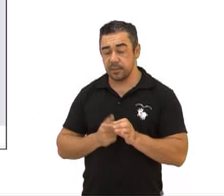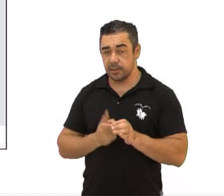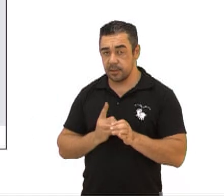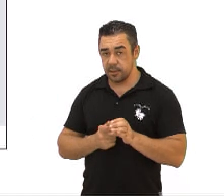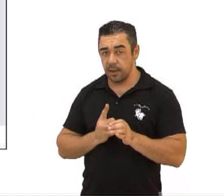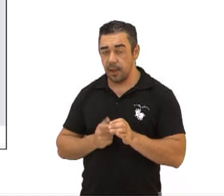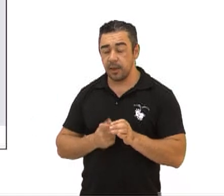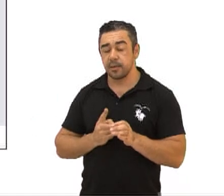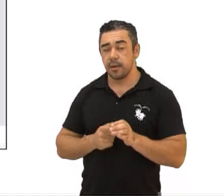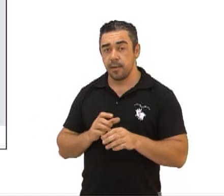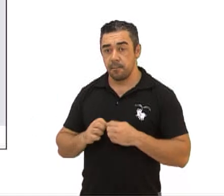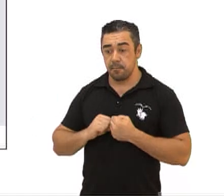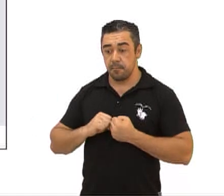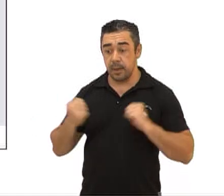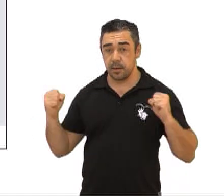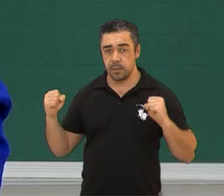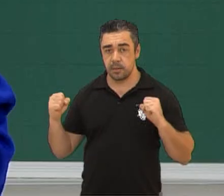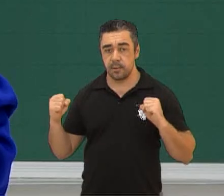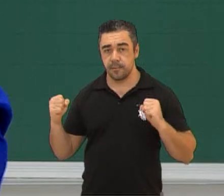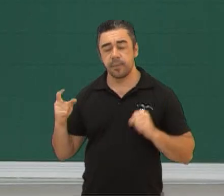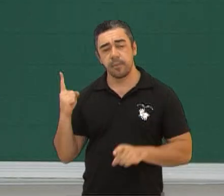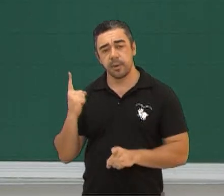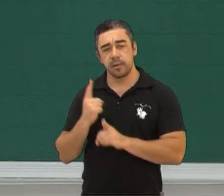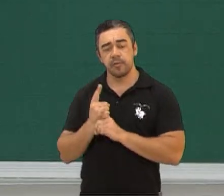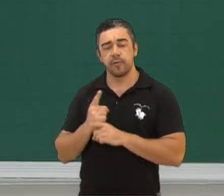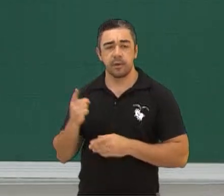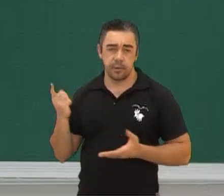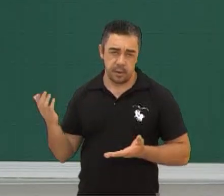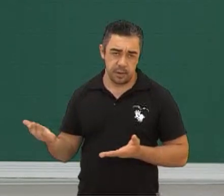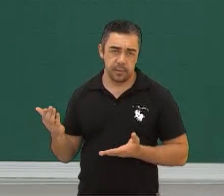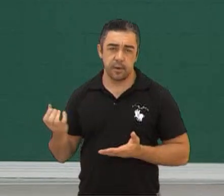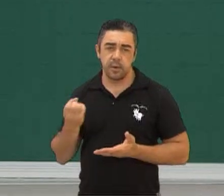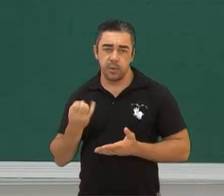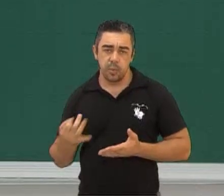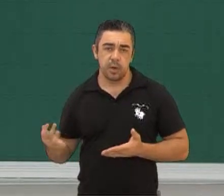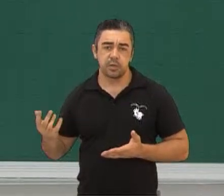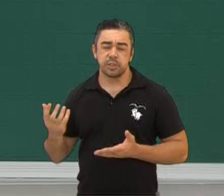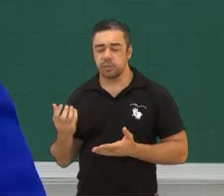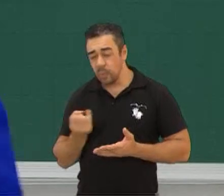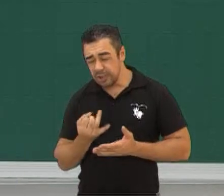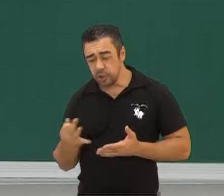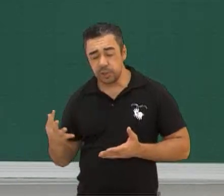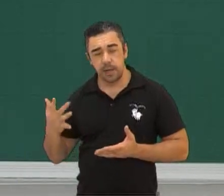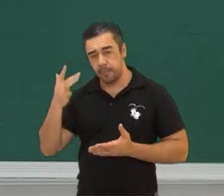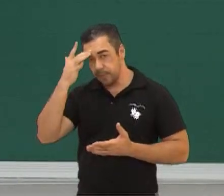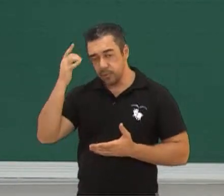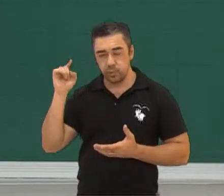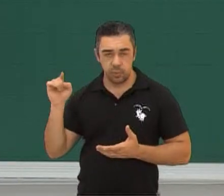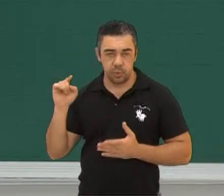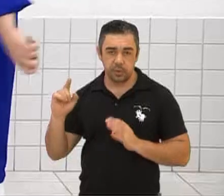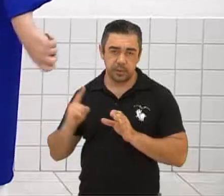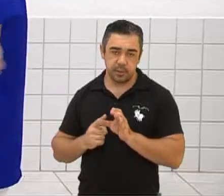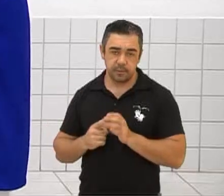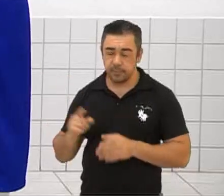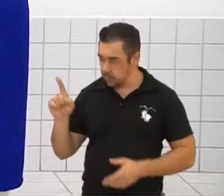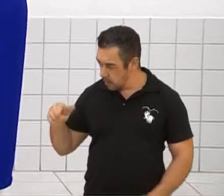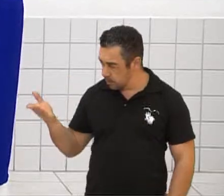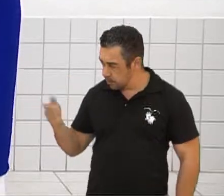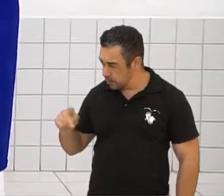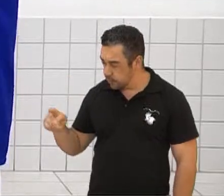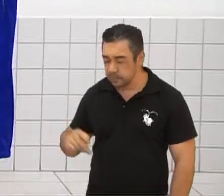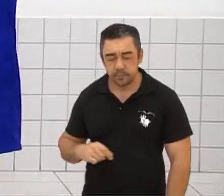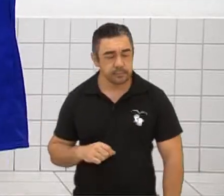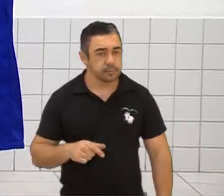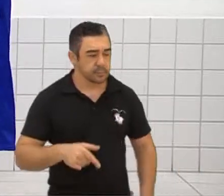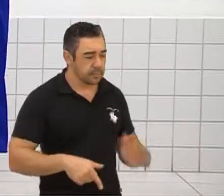mais escuros com essa tonalidade, para identificar, então, o potencial quantitativo desses municípios, né, professor? Isso. E antes de a